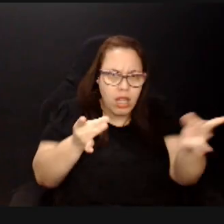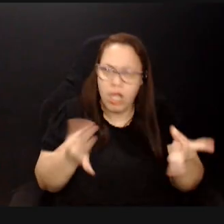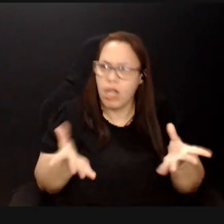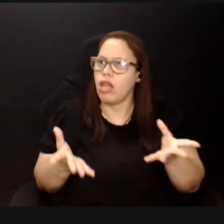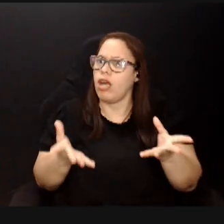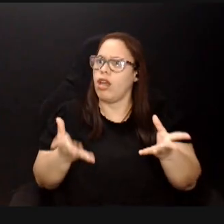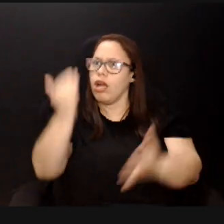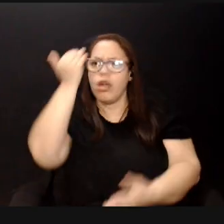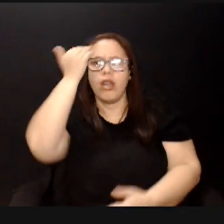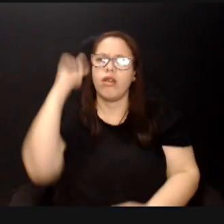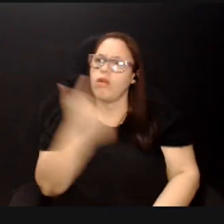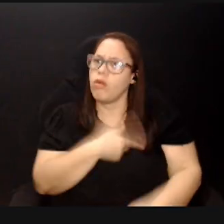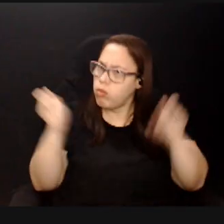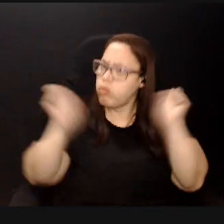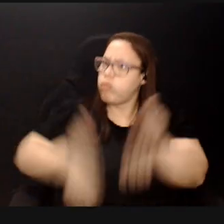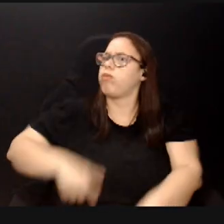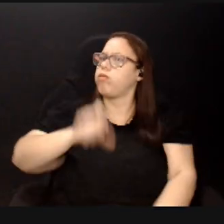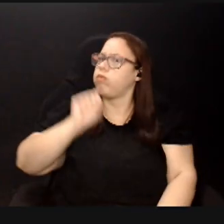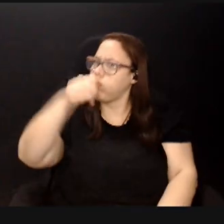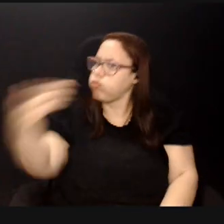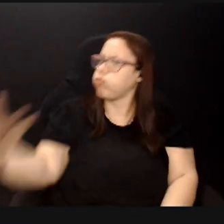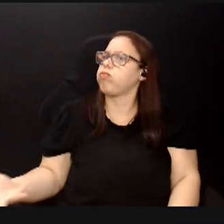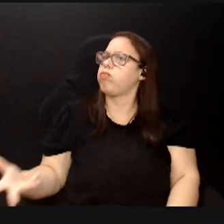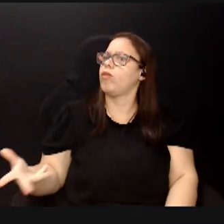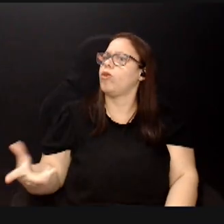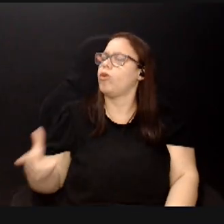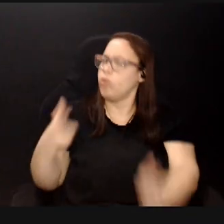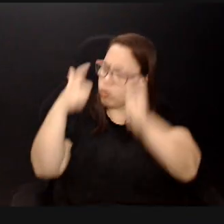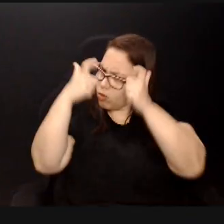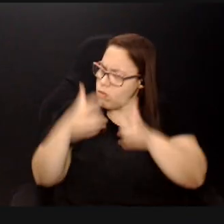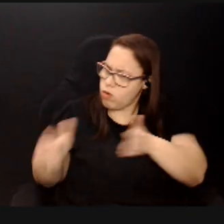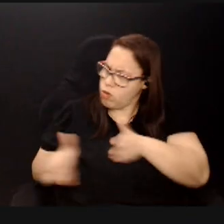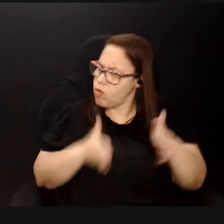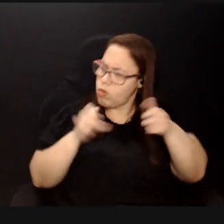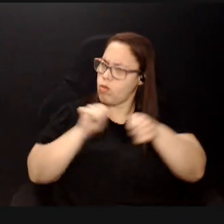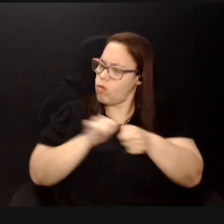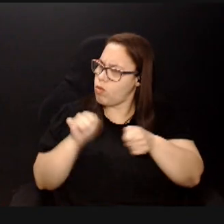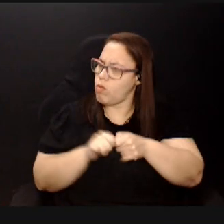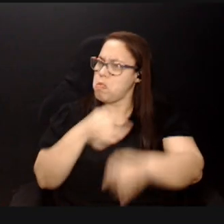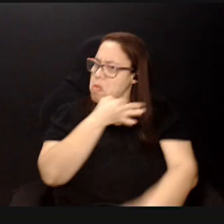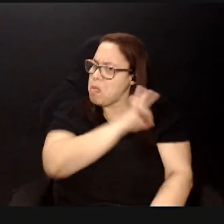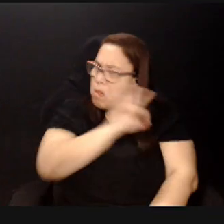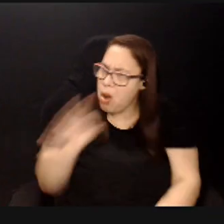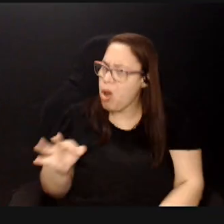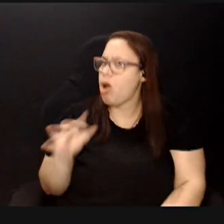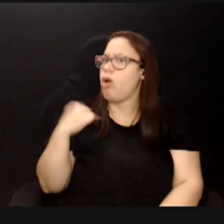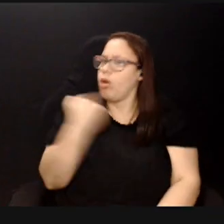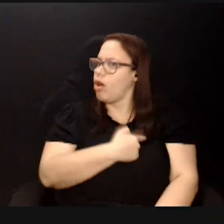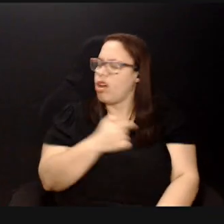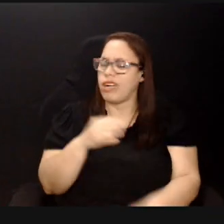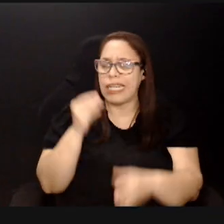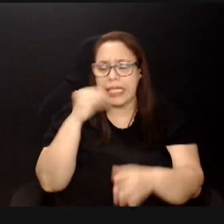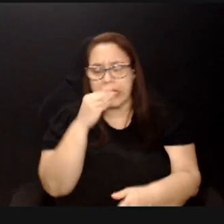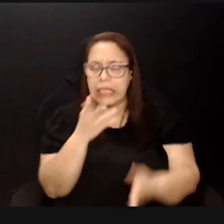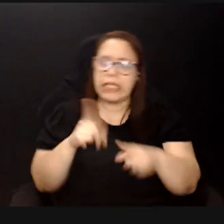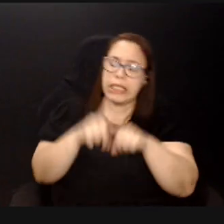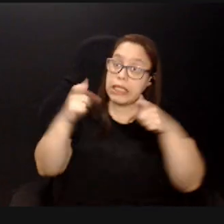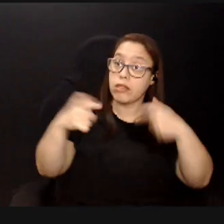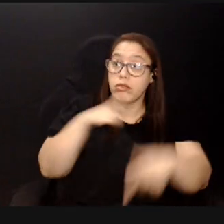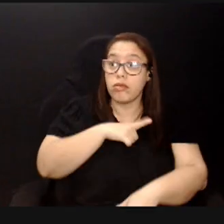nós podemos sim sermos seres produtivos, producentes, com nossas fragilidades, mas também com